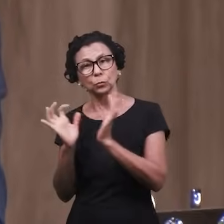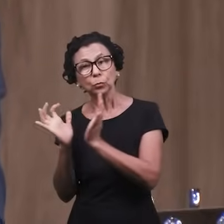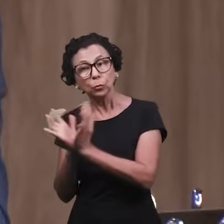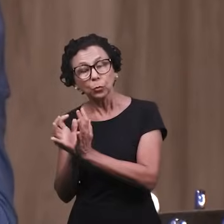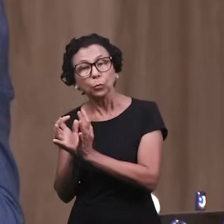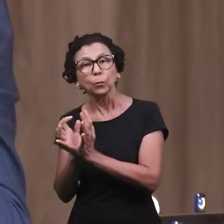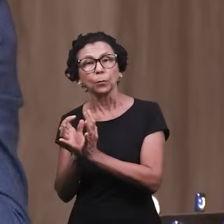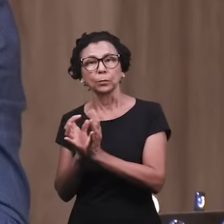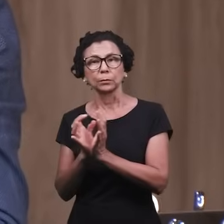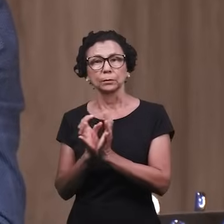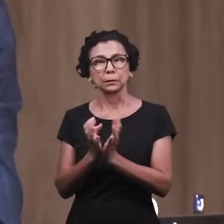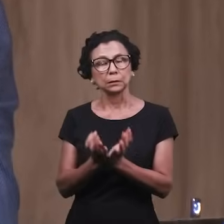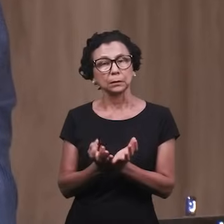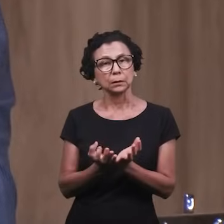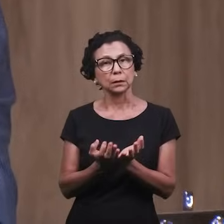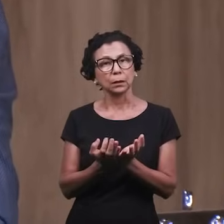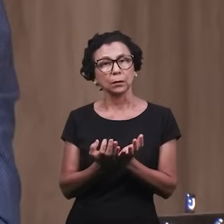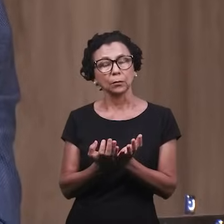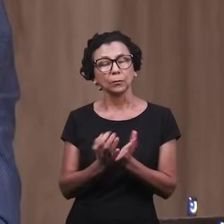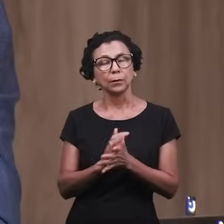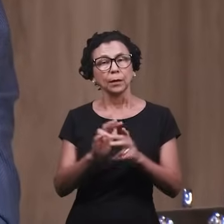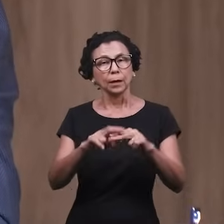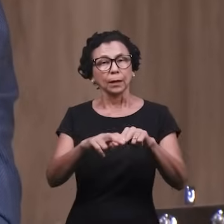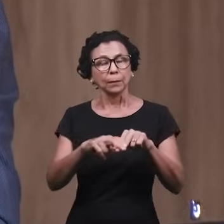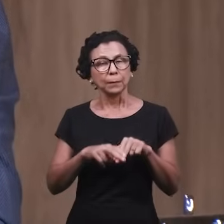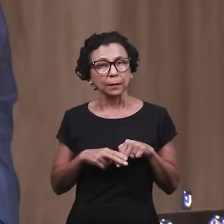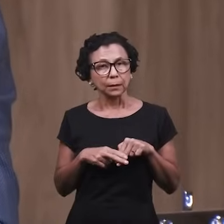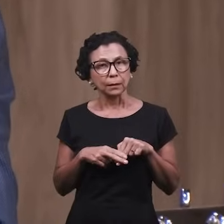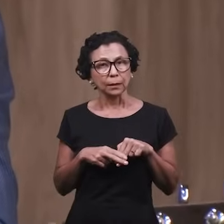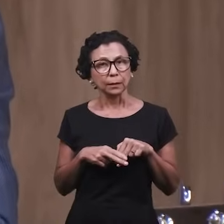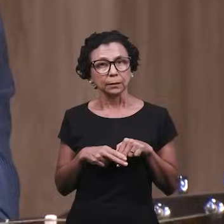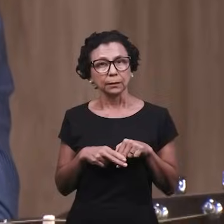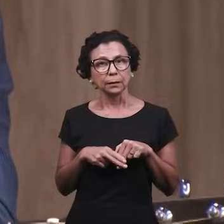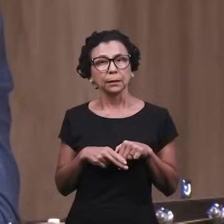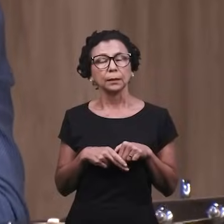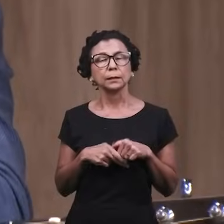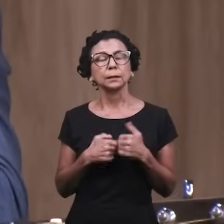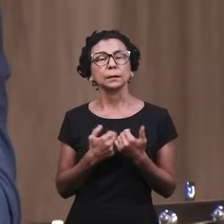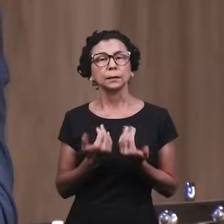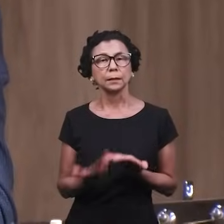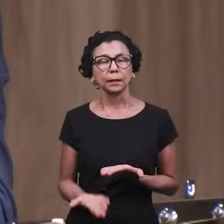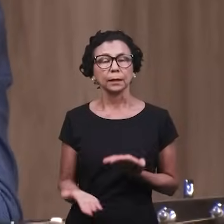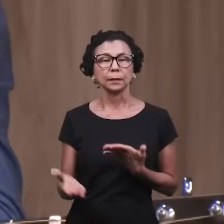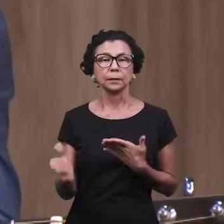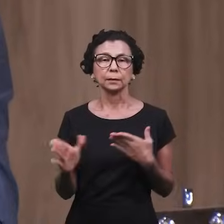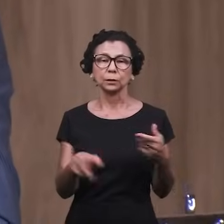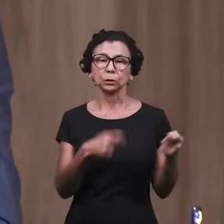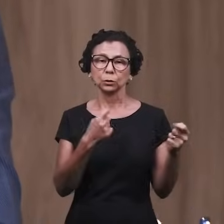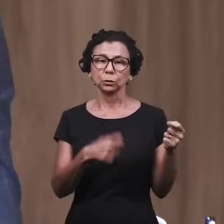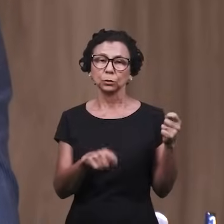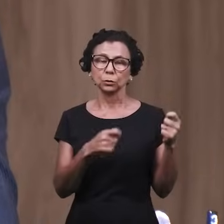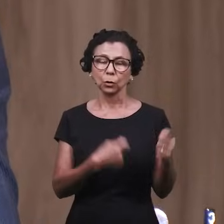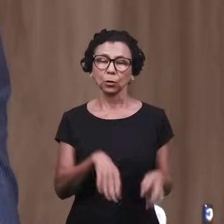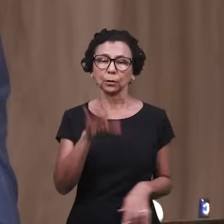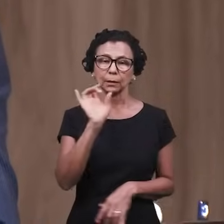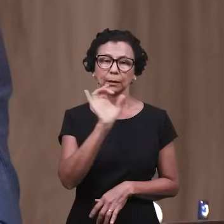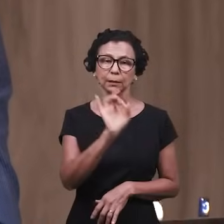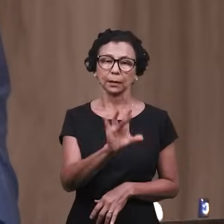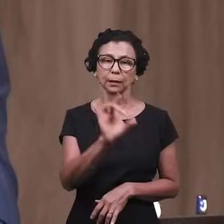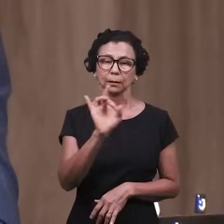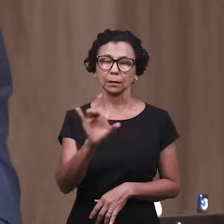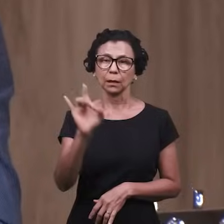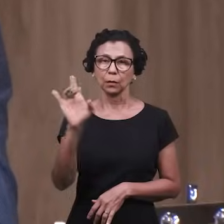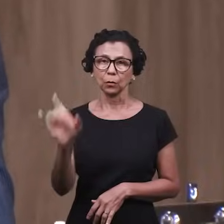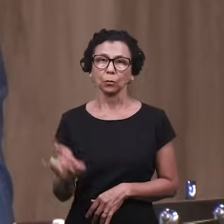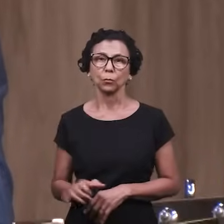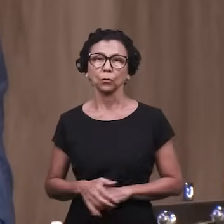a forma como ele toca vai permitir, não é, que tudo se entenda. Cada um tem condições